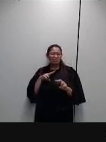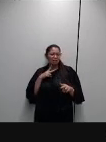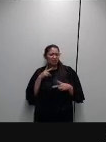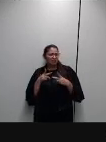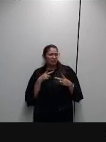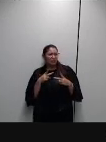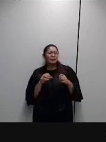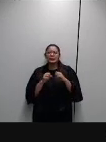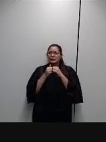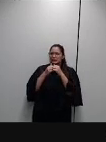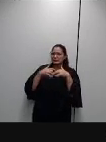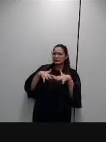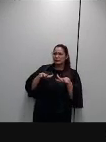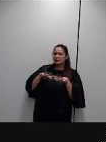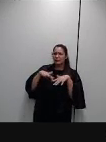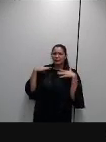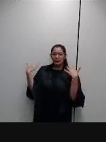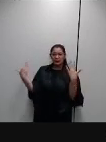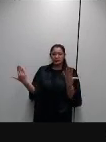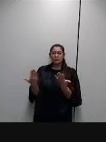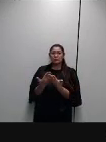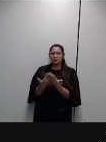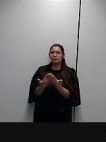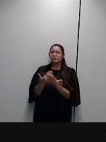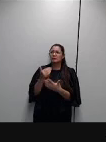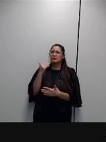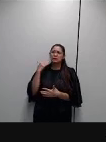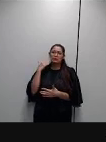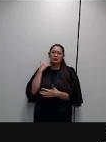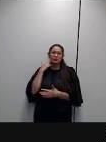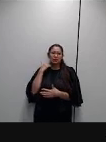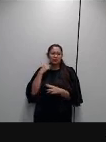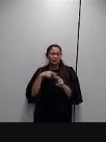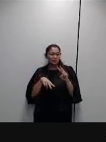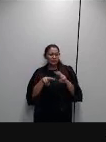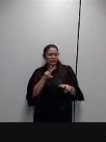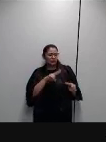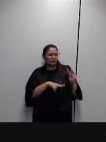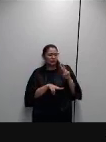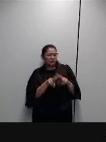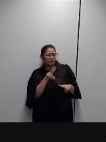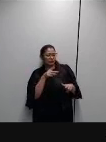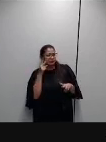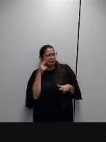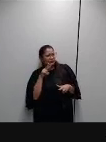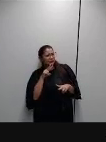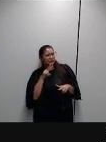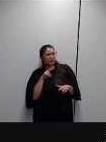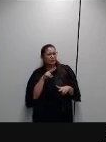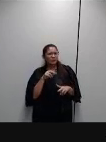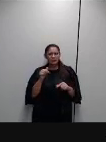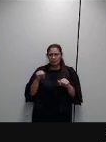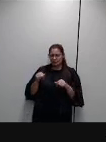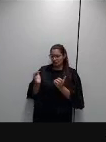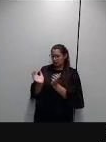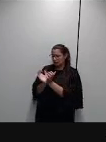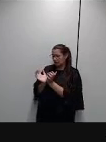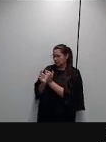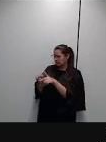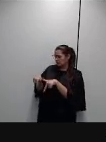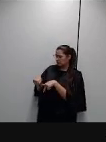explicar para toda a comunidade jurídica que meu bebê nascer dezenas de monocráticos de todos da Beleza inclusive do meu os meu gabinete